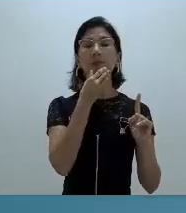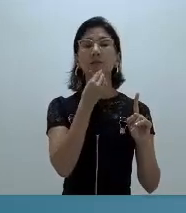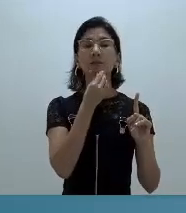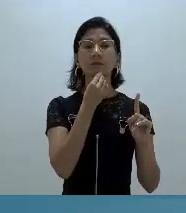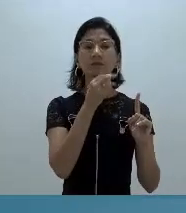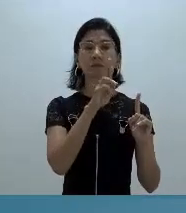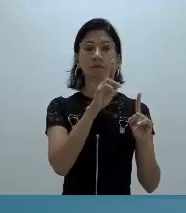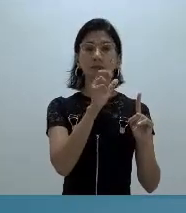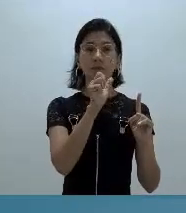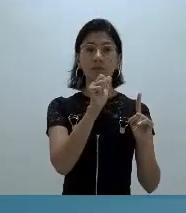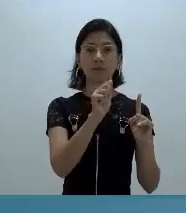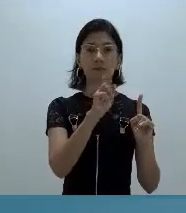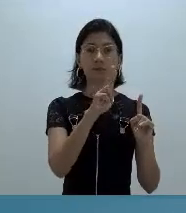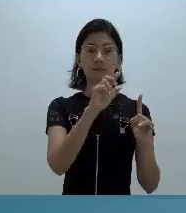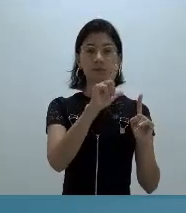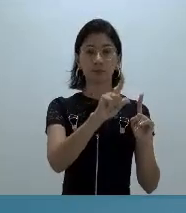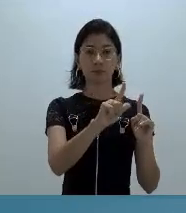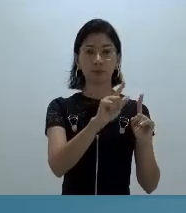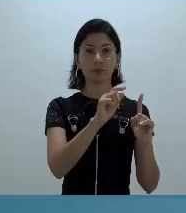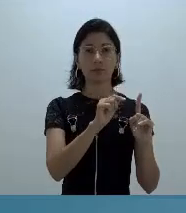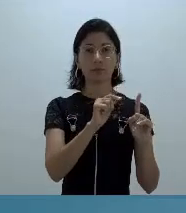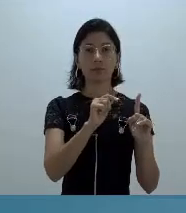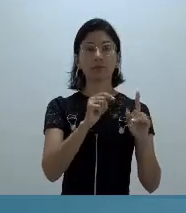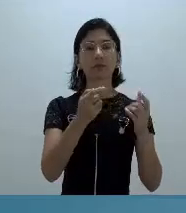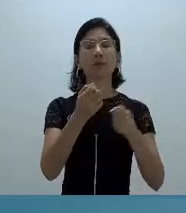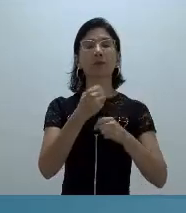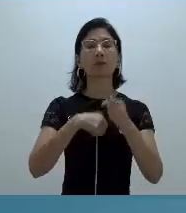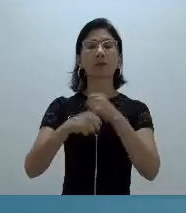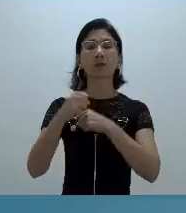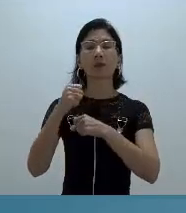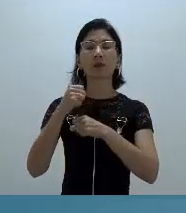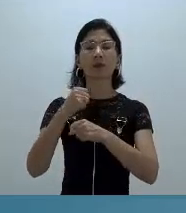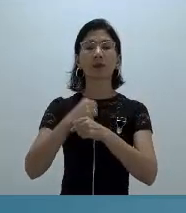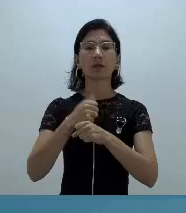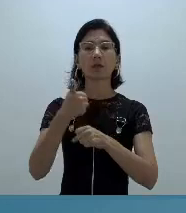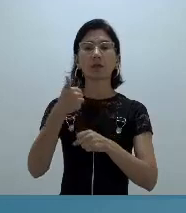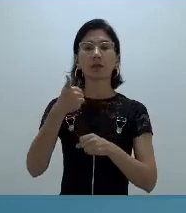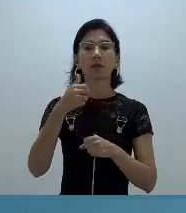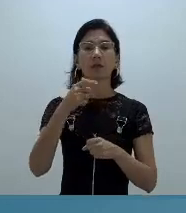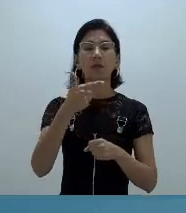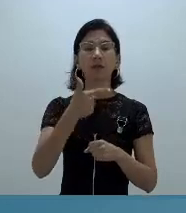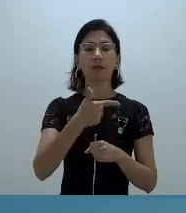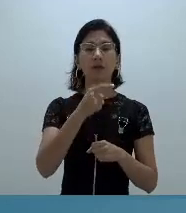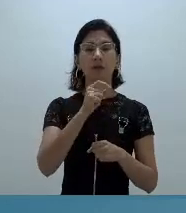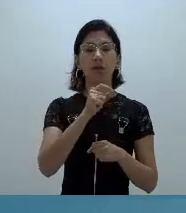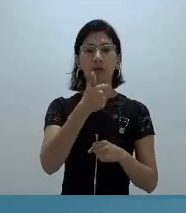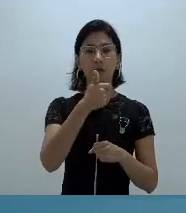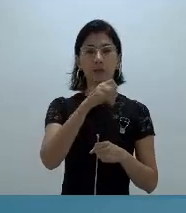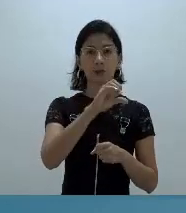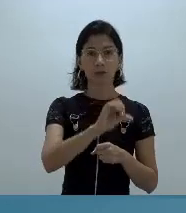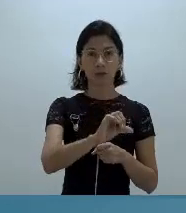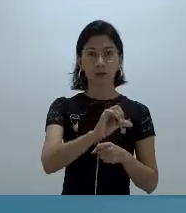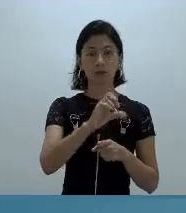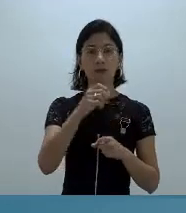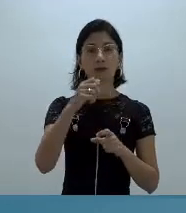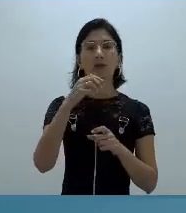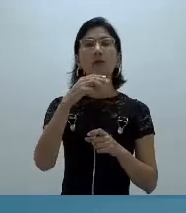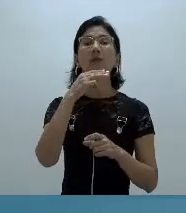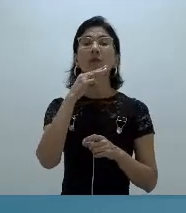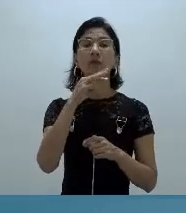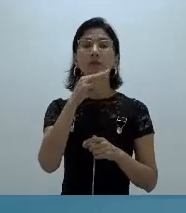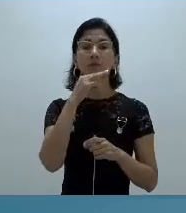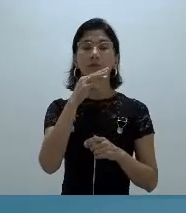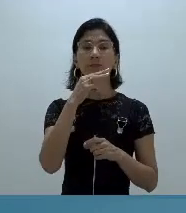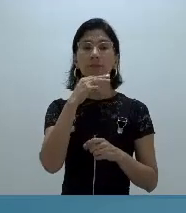2019, e a justiça federal de março de 2019, e com entendimento fixado na tese, e foi afirmado na